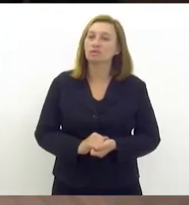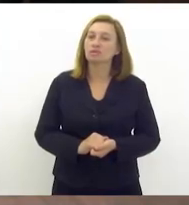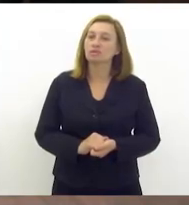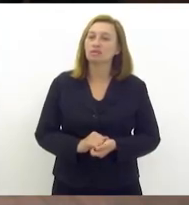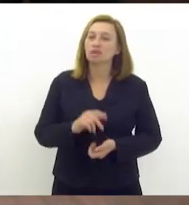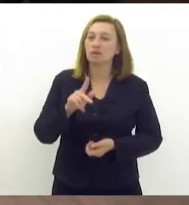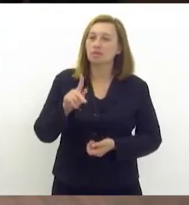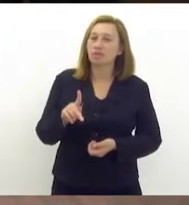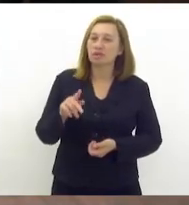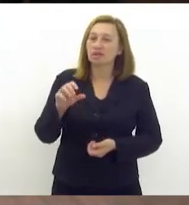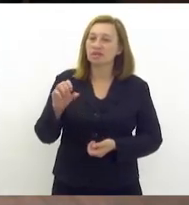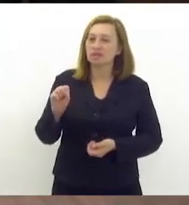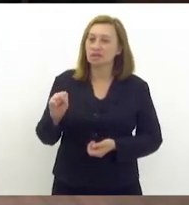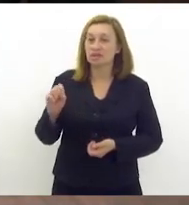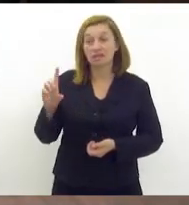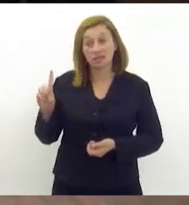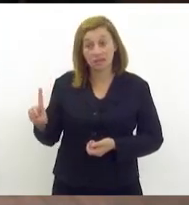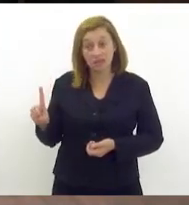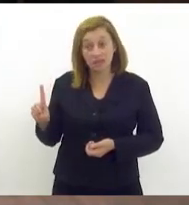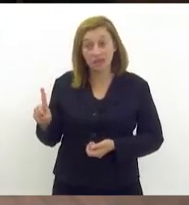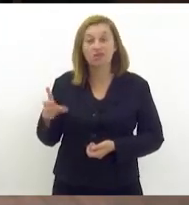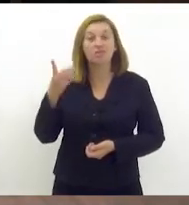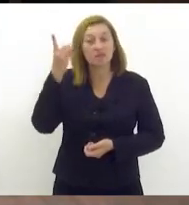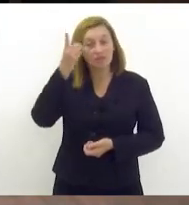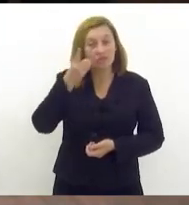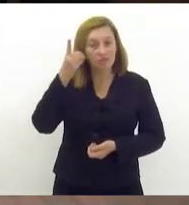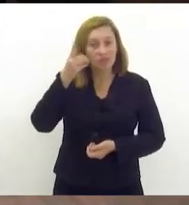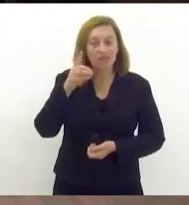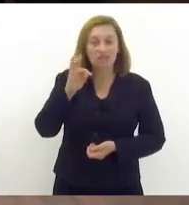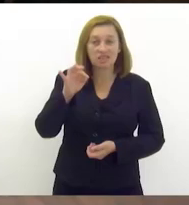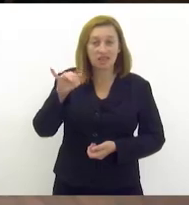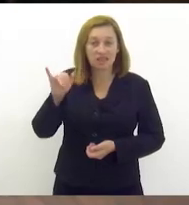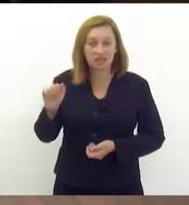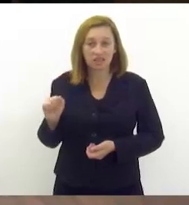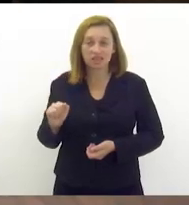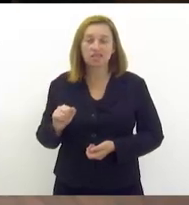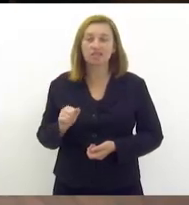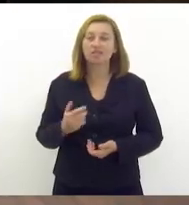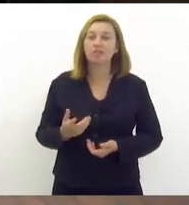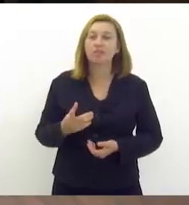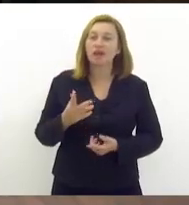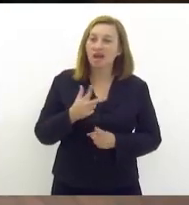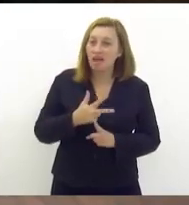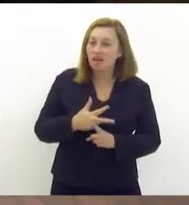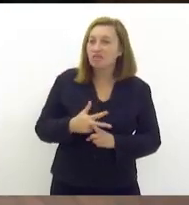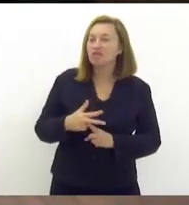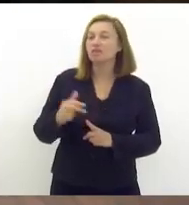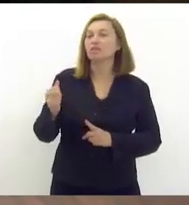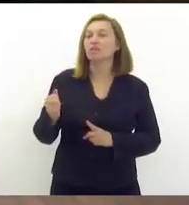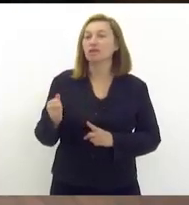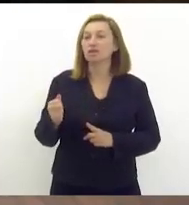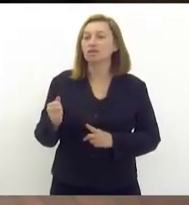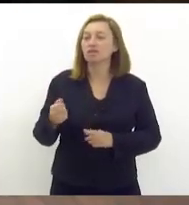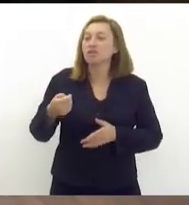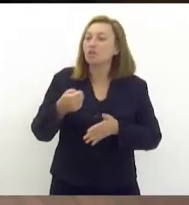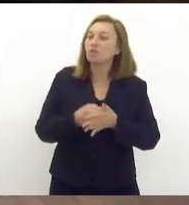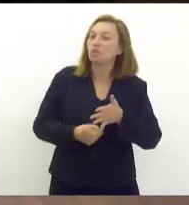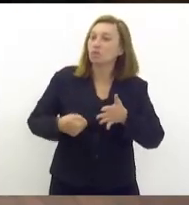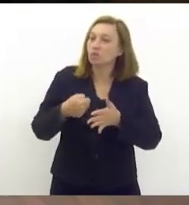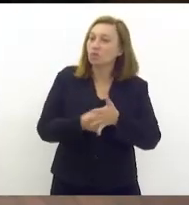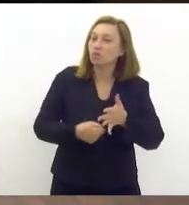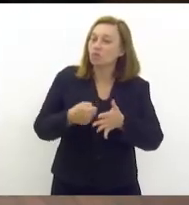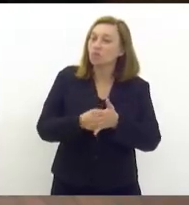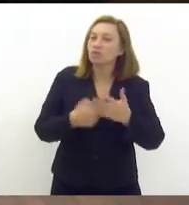descendentes né como a deputada Tânia É isso aí a vitória é daqueles que lutam